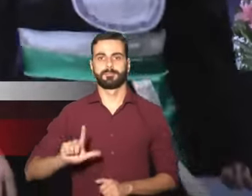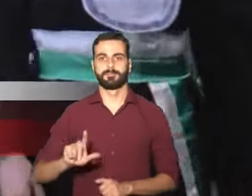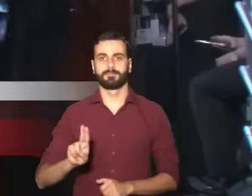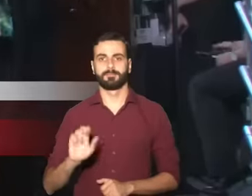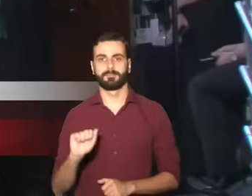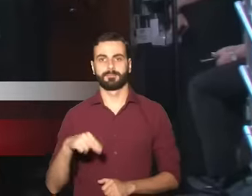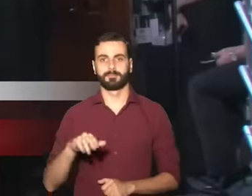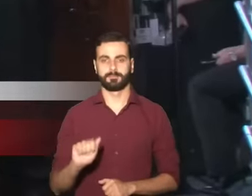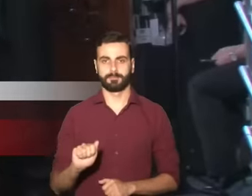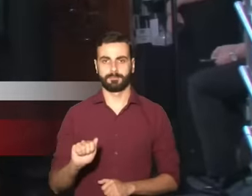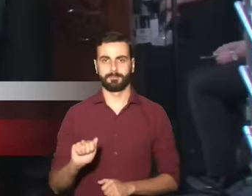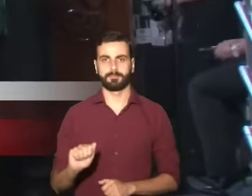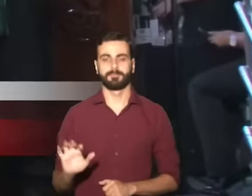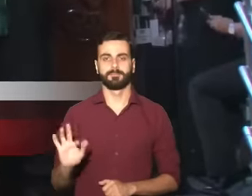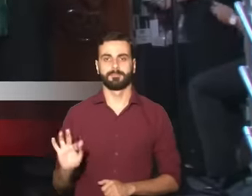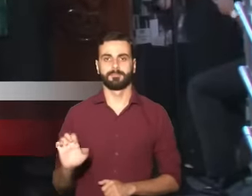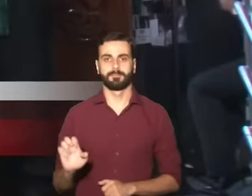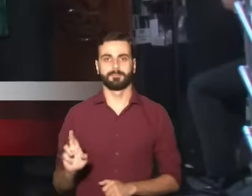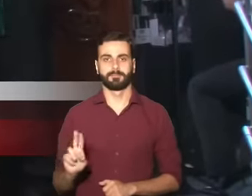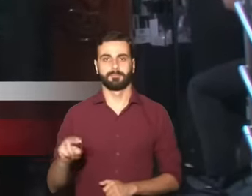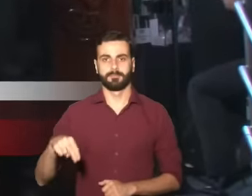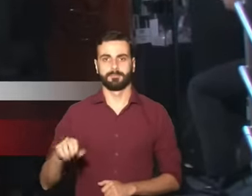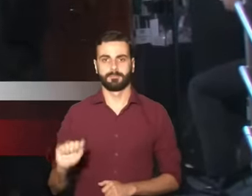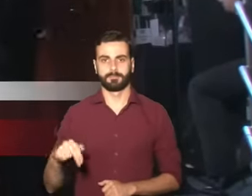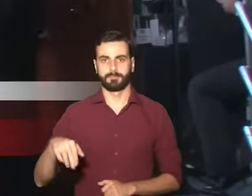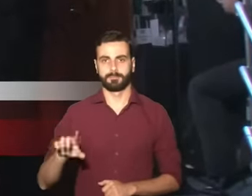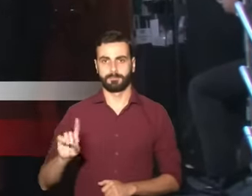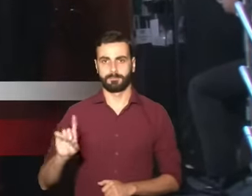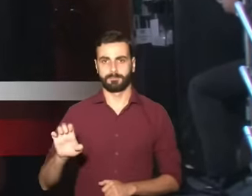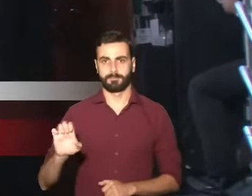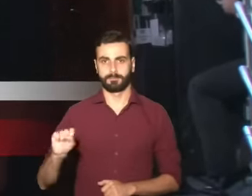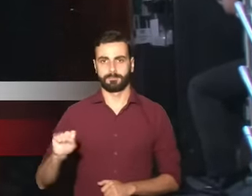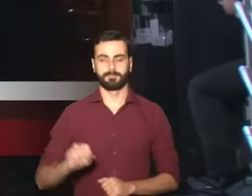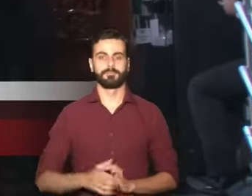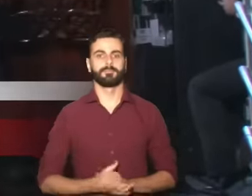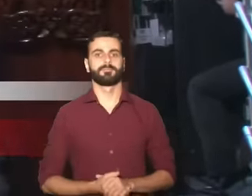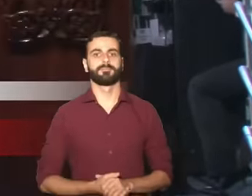Luana Coutinho Fernandes.